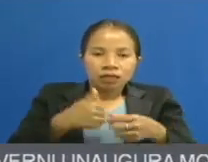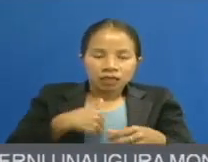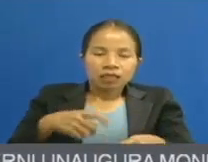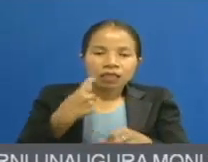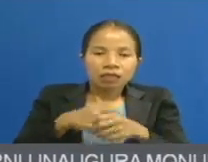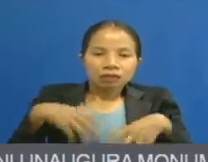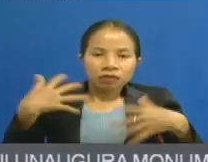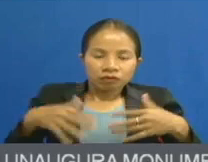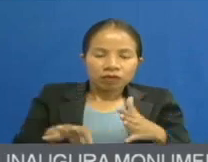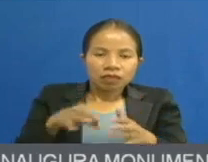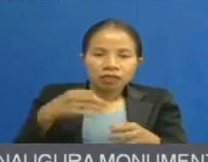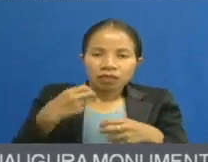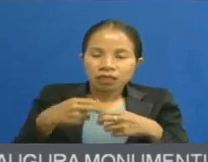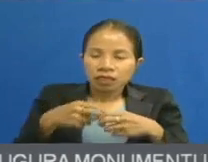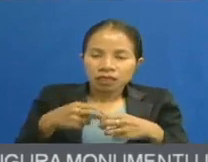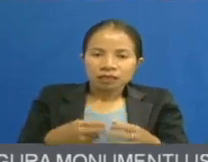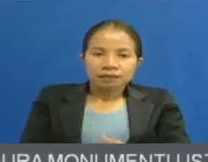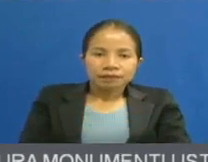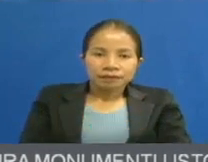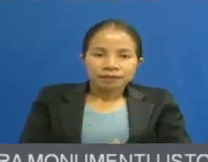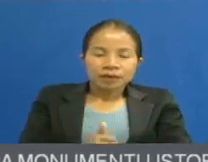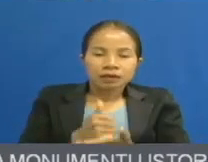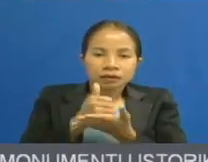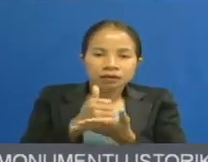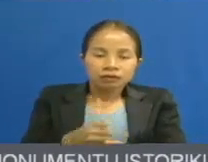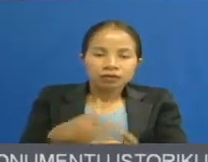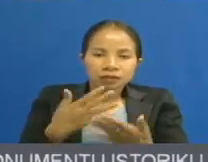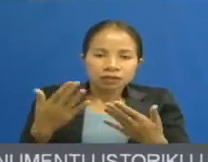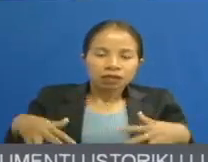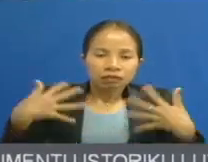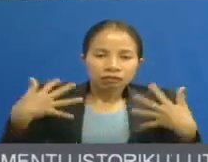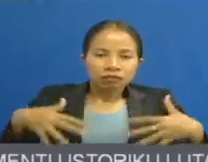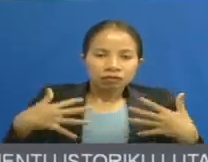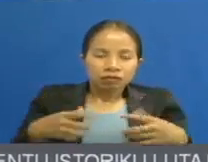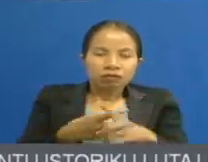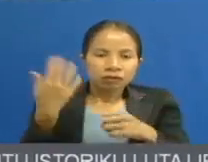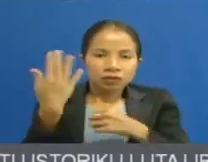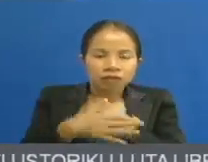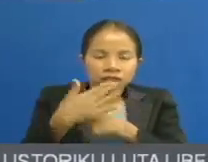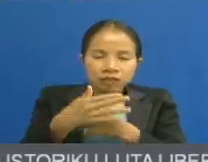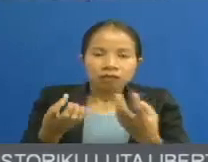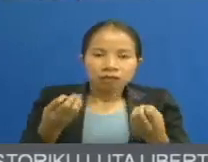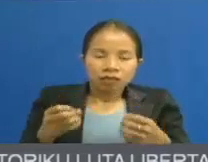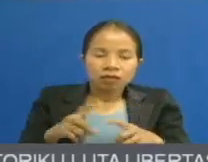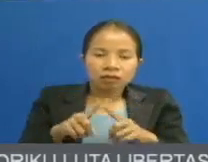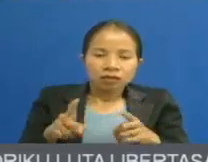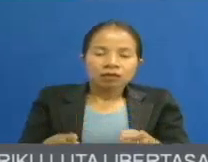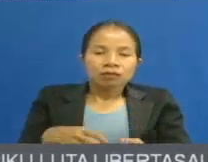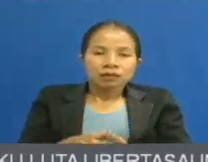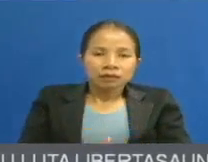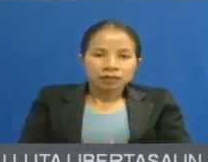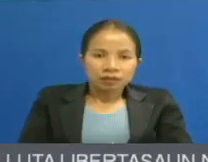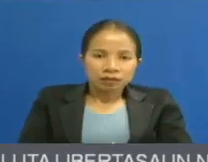lara ita hetan limita ita la hetan apoios materiais funo linia kuhusi na sao sila vovo na ibe resisti